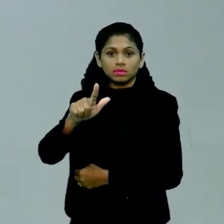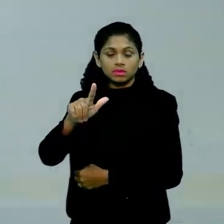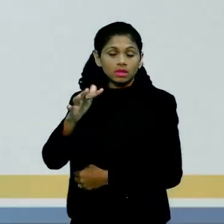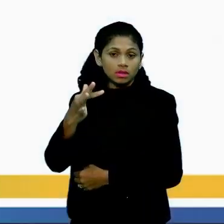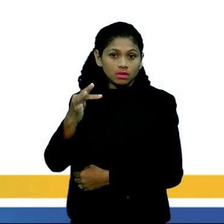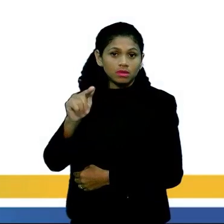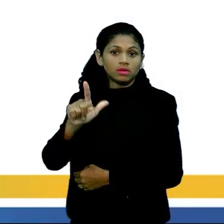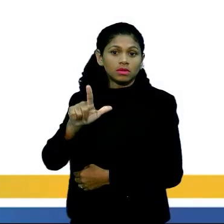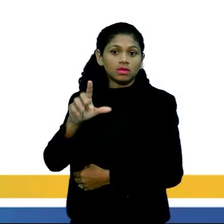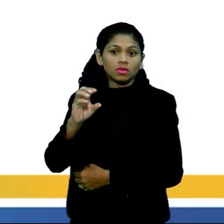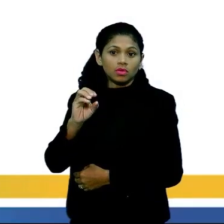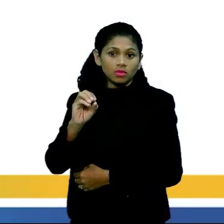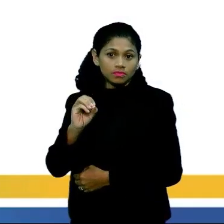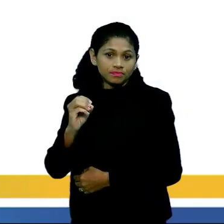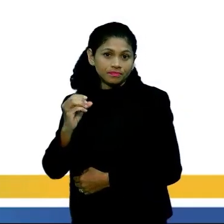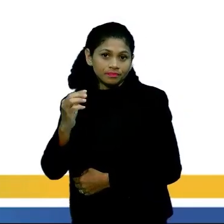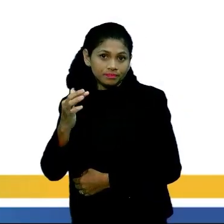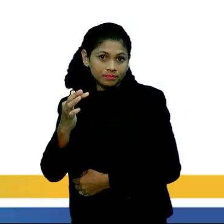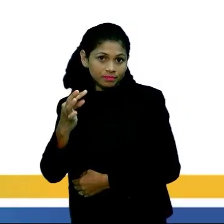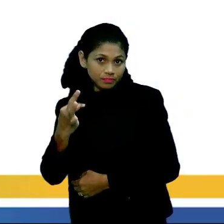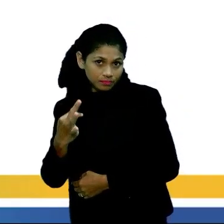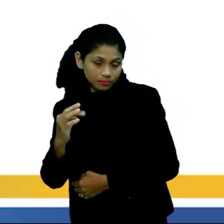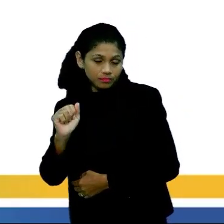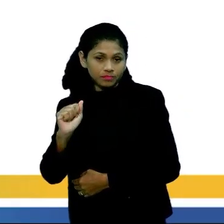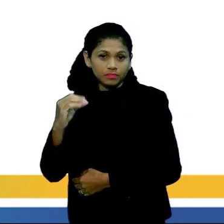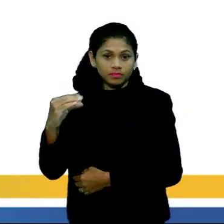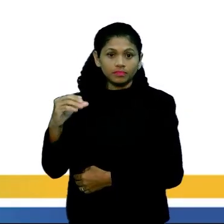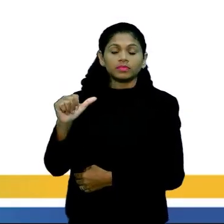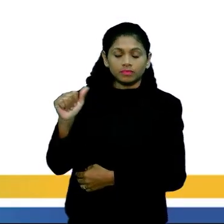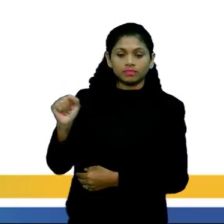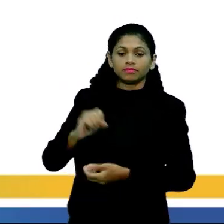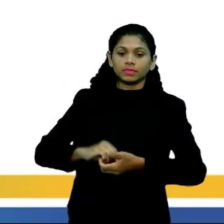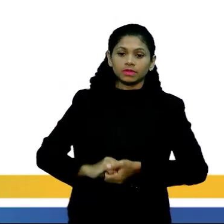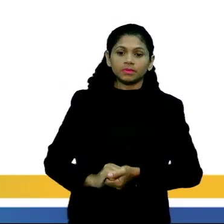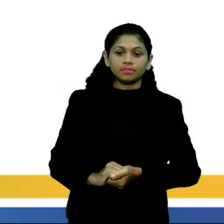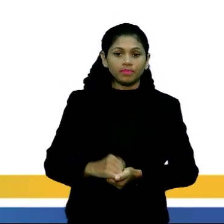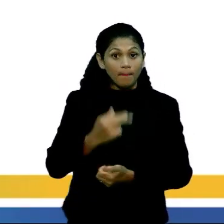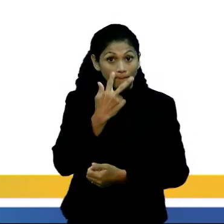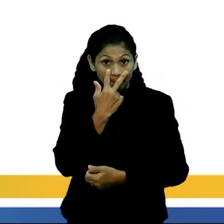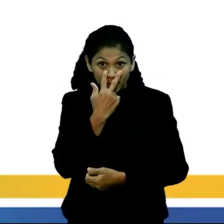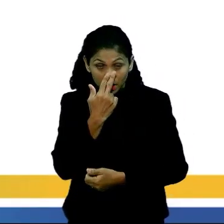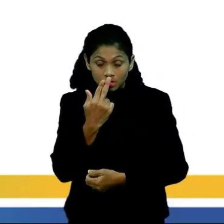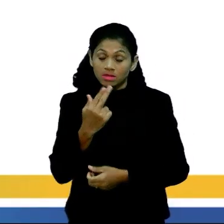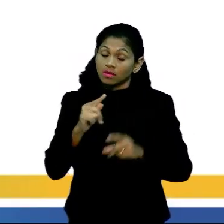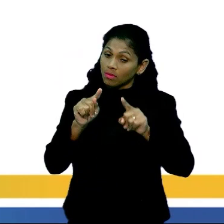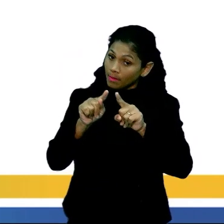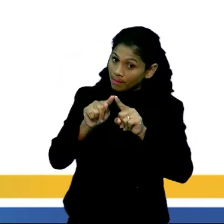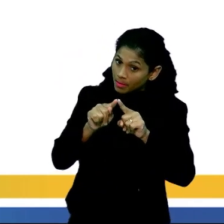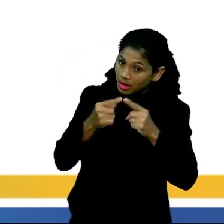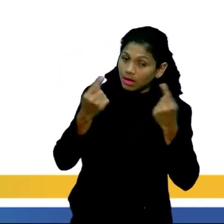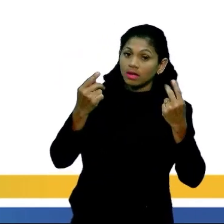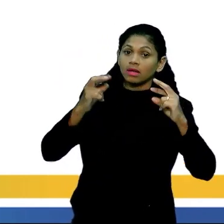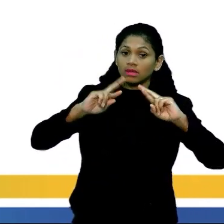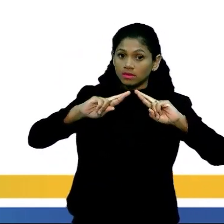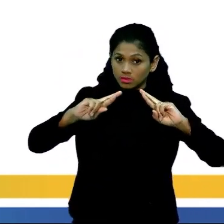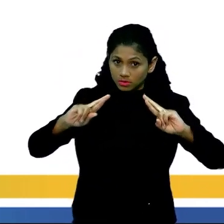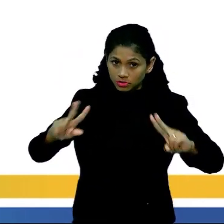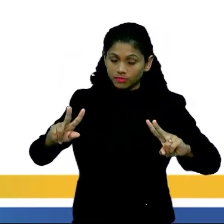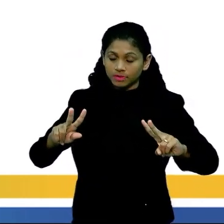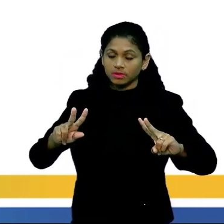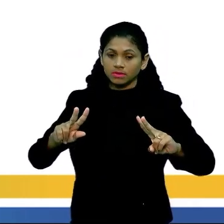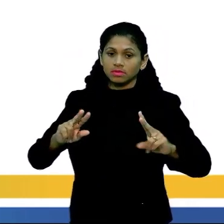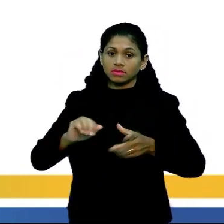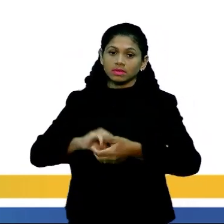vamos confundir decantar com flotar. Decantação a fase vai para o fundo